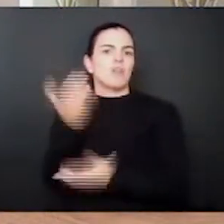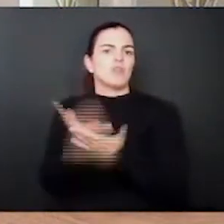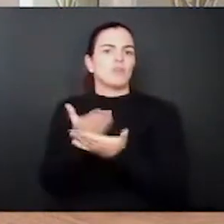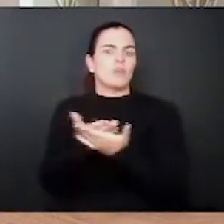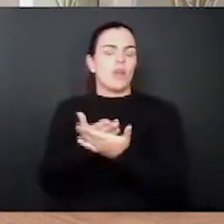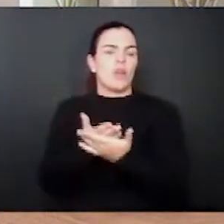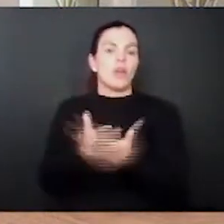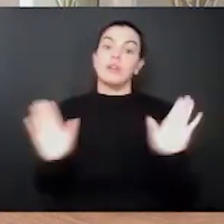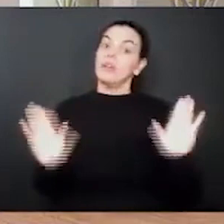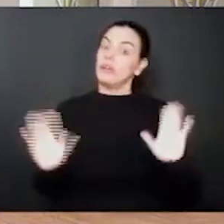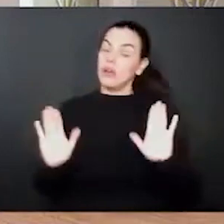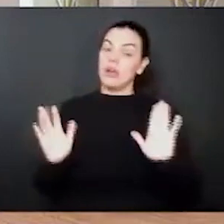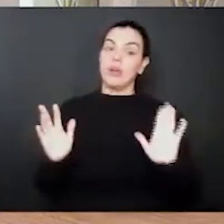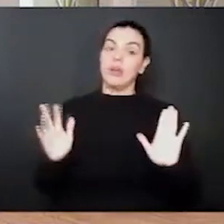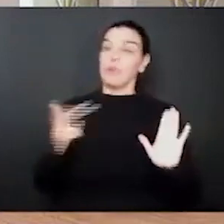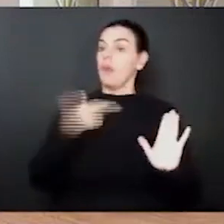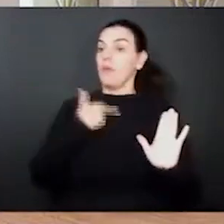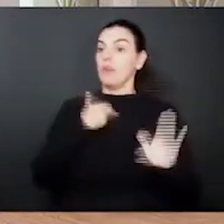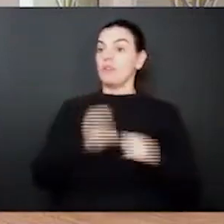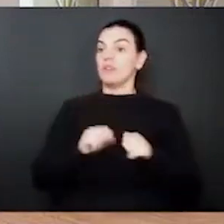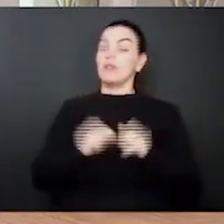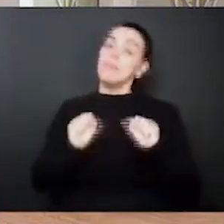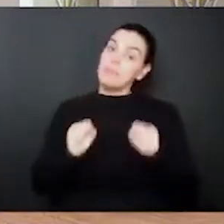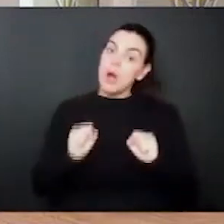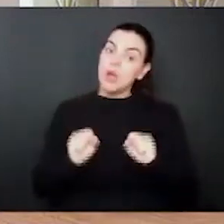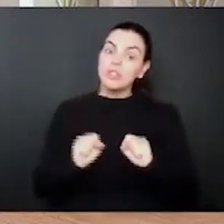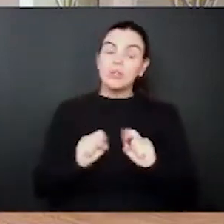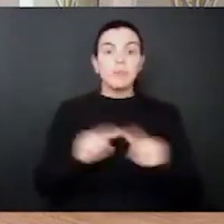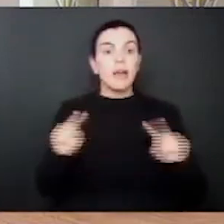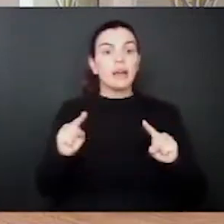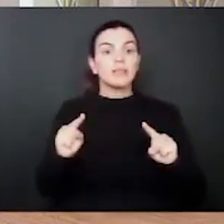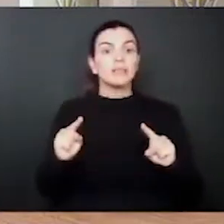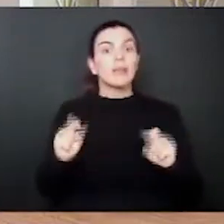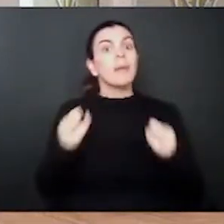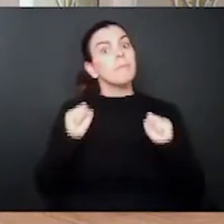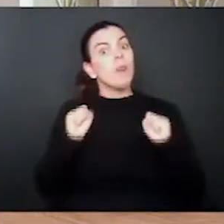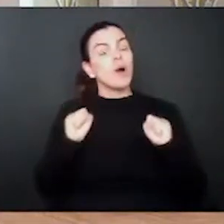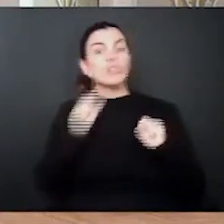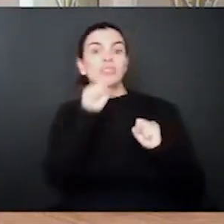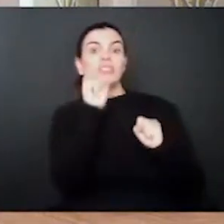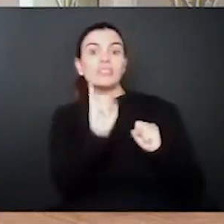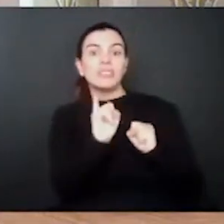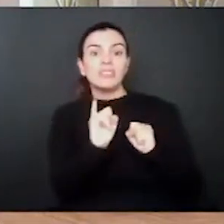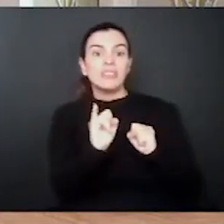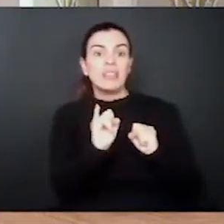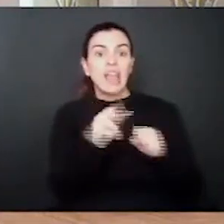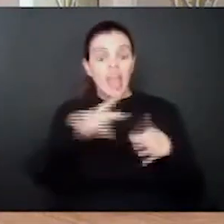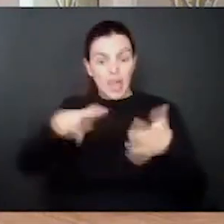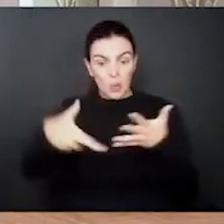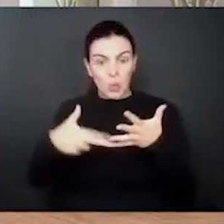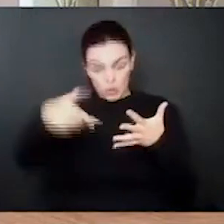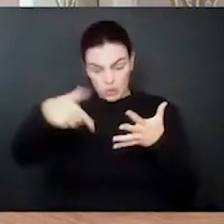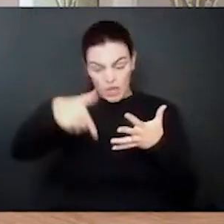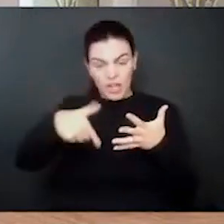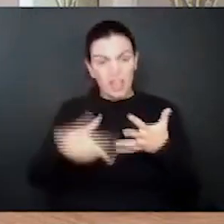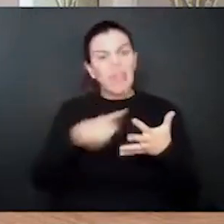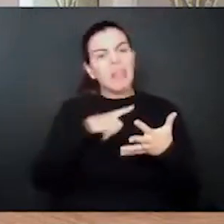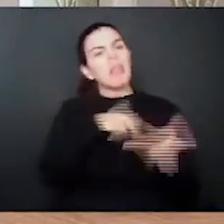estivesse sobrando recurso. Mas por que que não investe no ensino fundamental, que é onde desenvolve as nossas